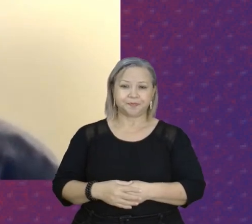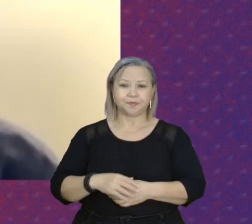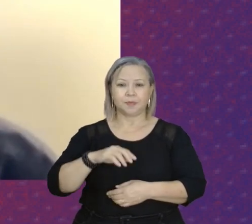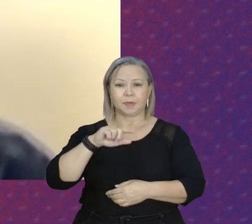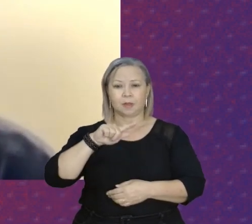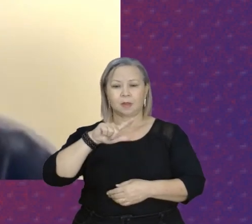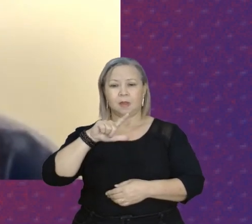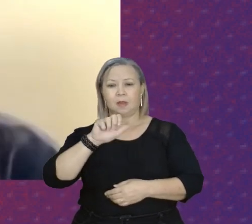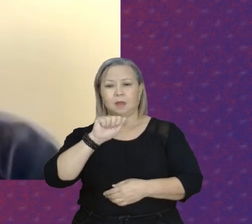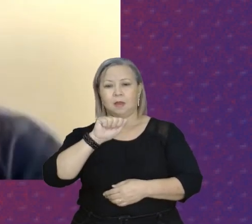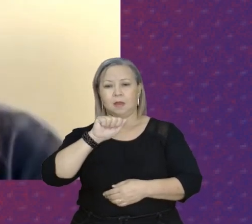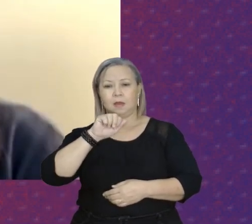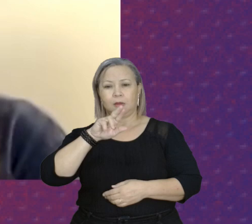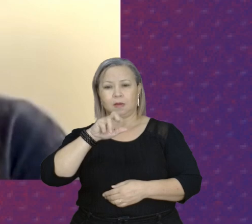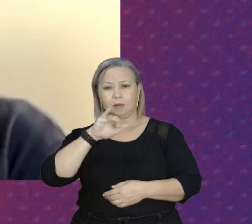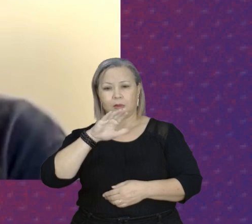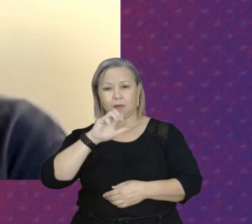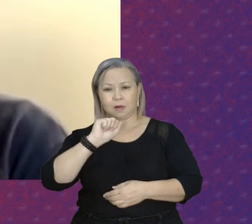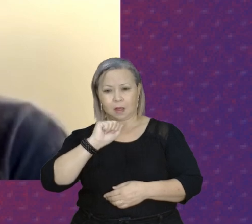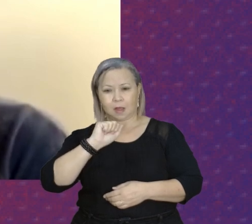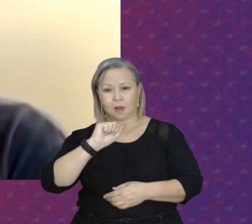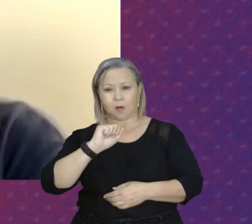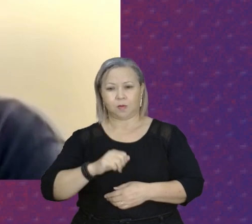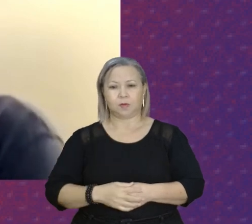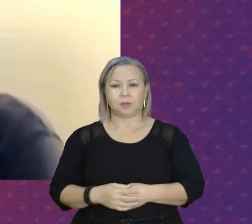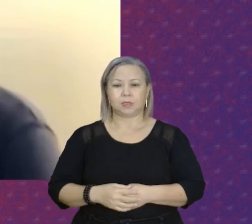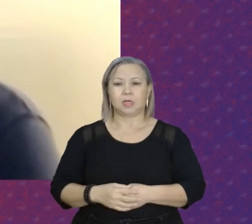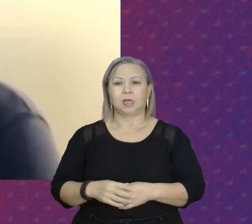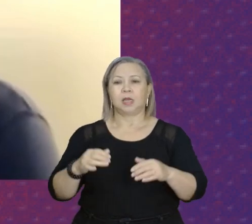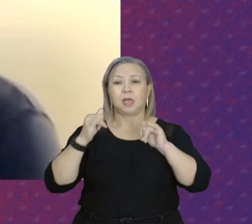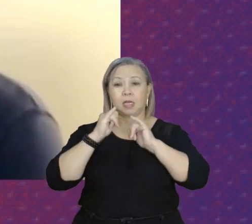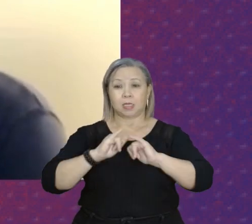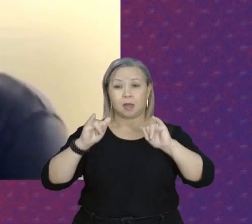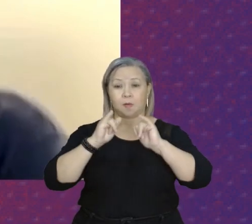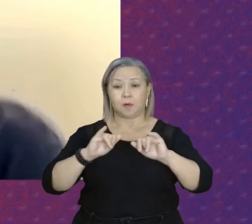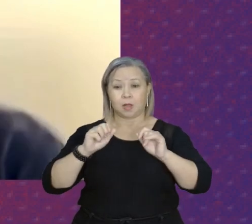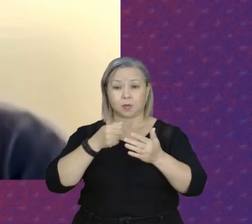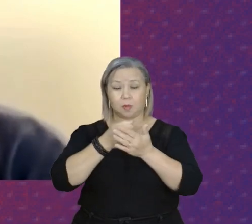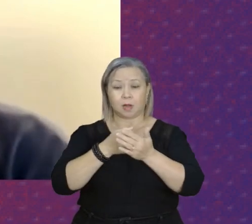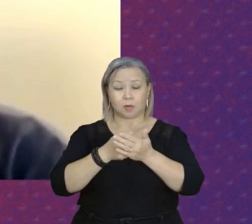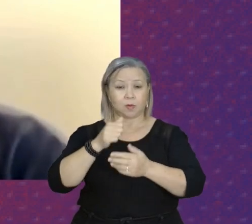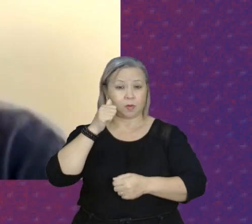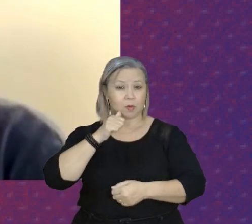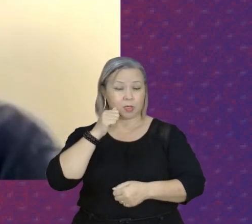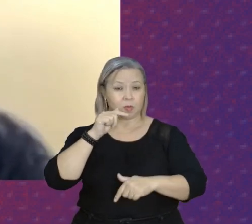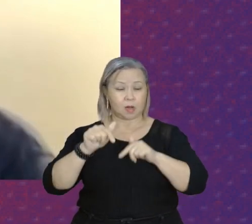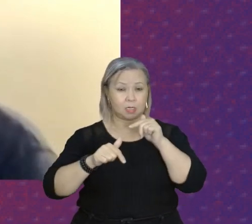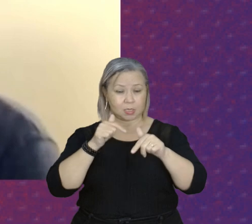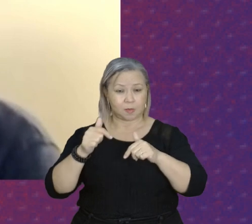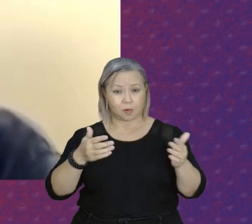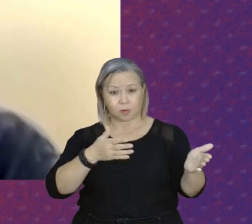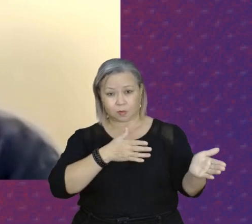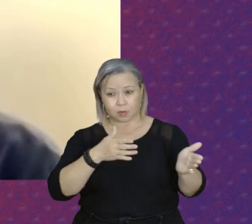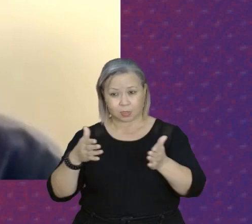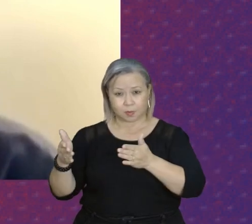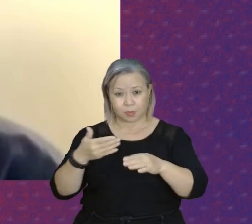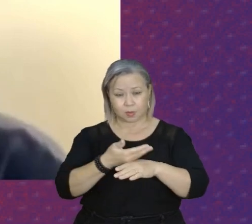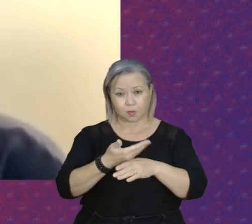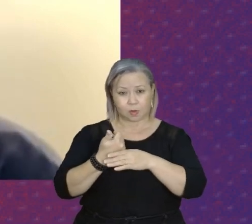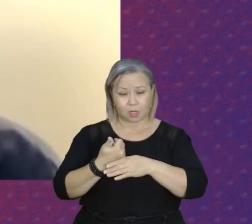que está publicado sobre as lutas das mulheres trabalhadoras nesse período antes